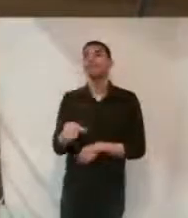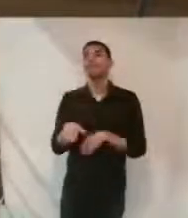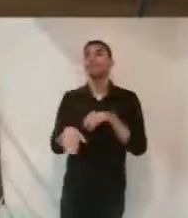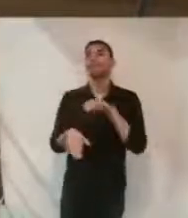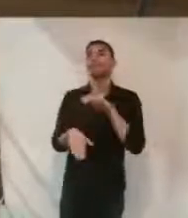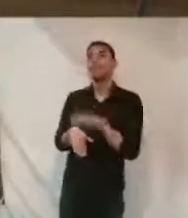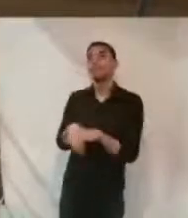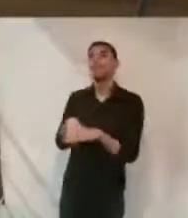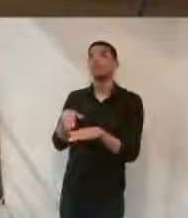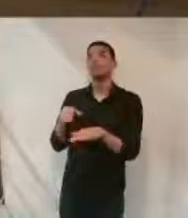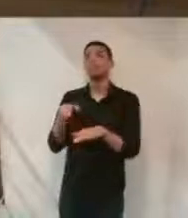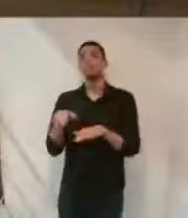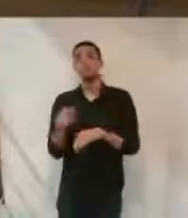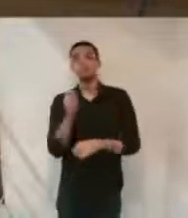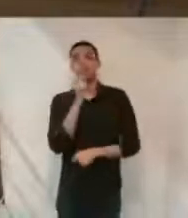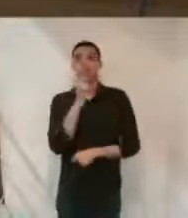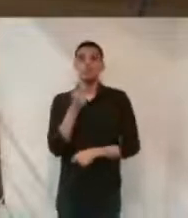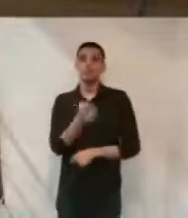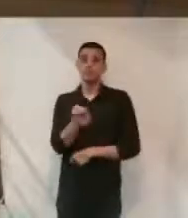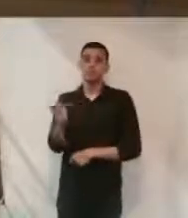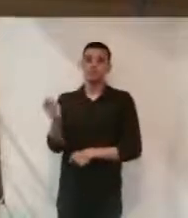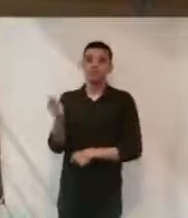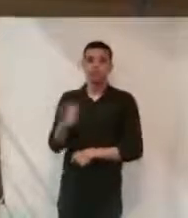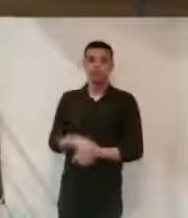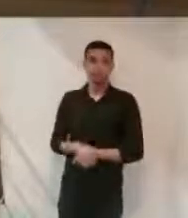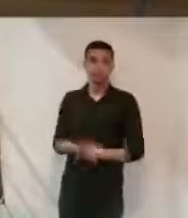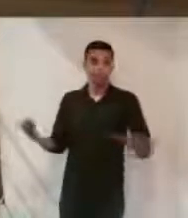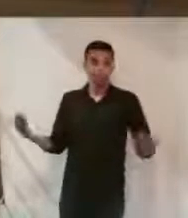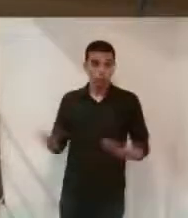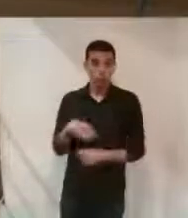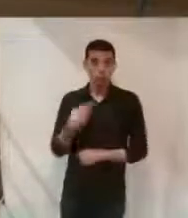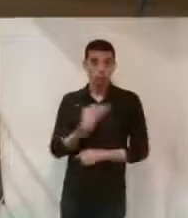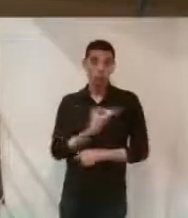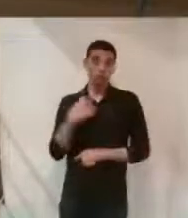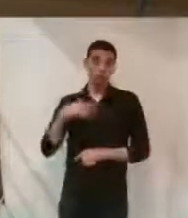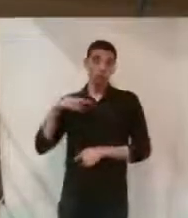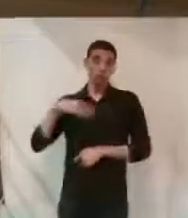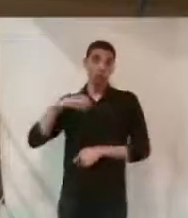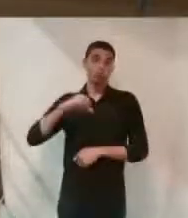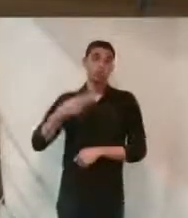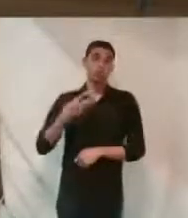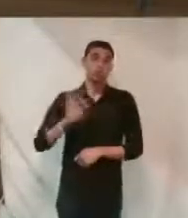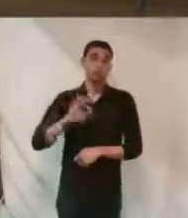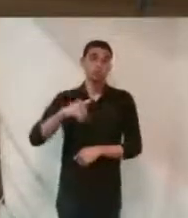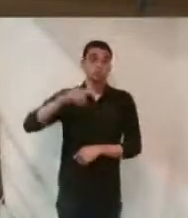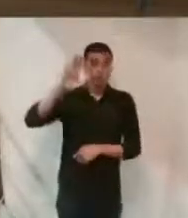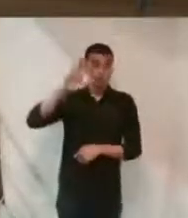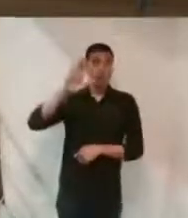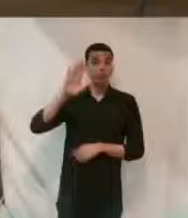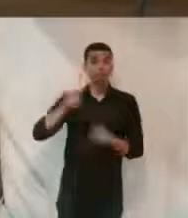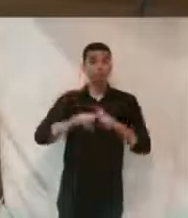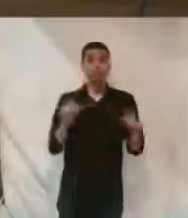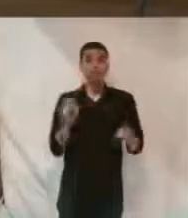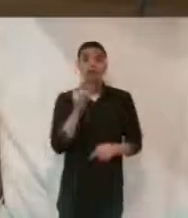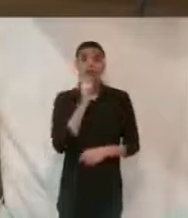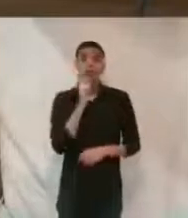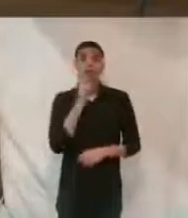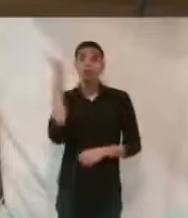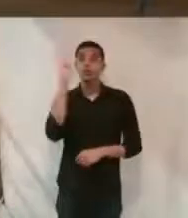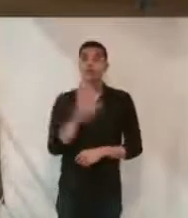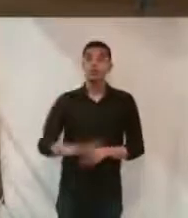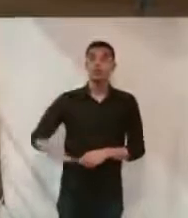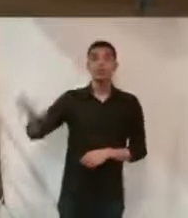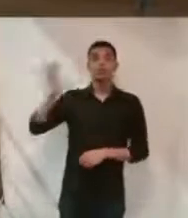ao inverso, mais de 90%, 93% destino corretamente no estado de Pernambuco, quando a média nacional é